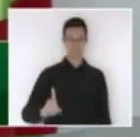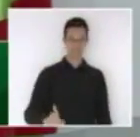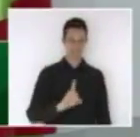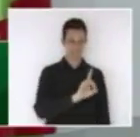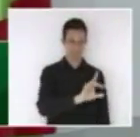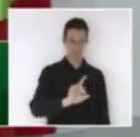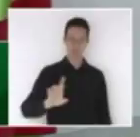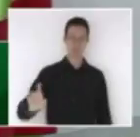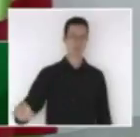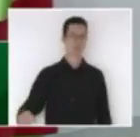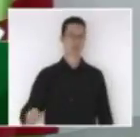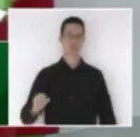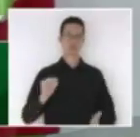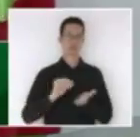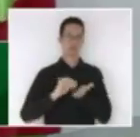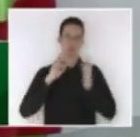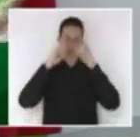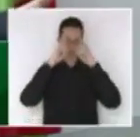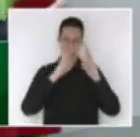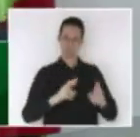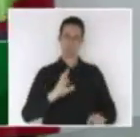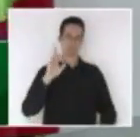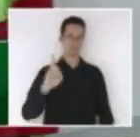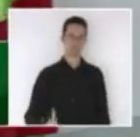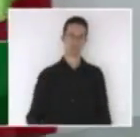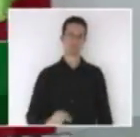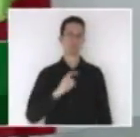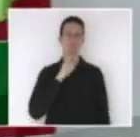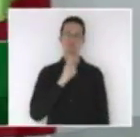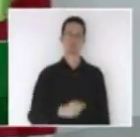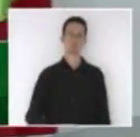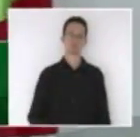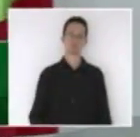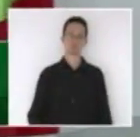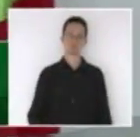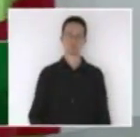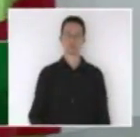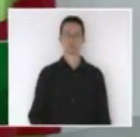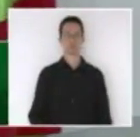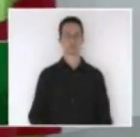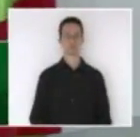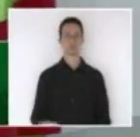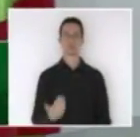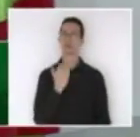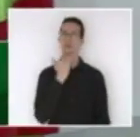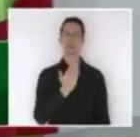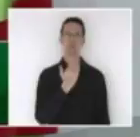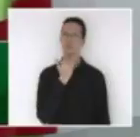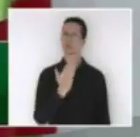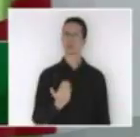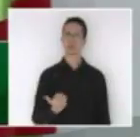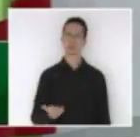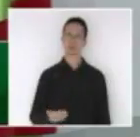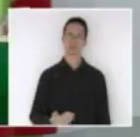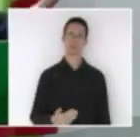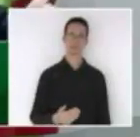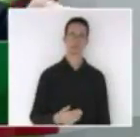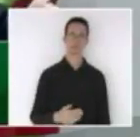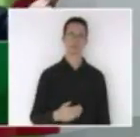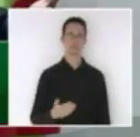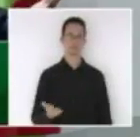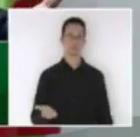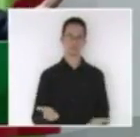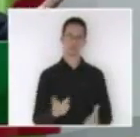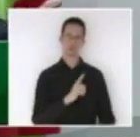sendo respeitado, e aí não dá mesmo para o governo querer